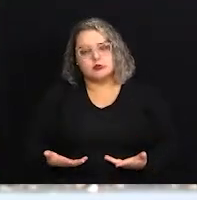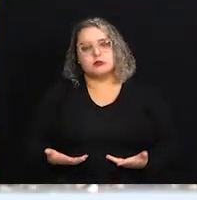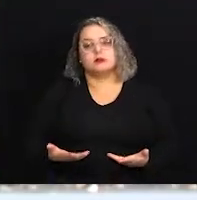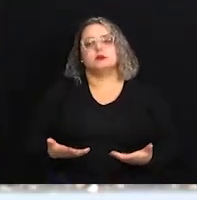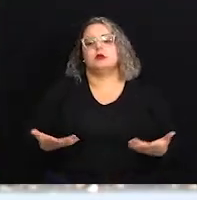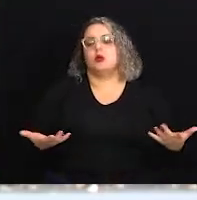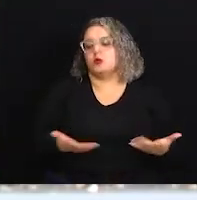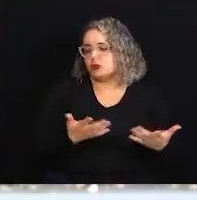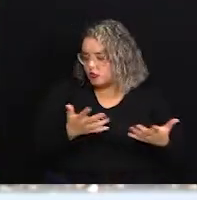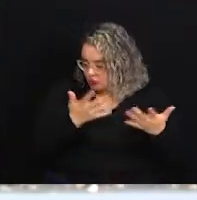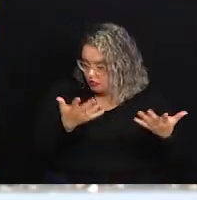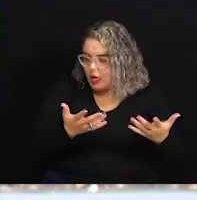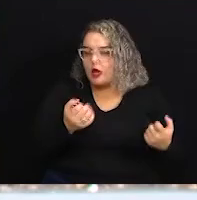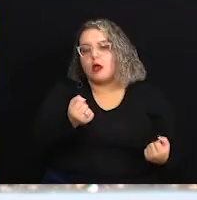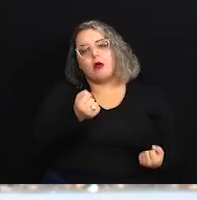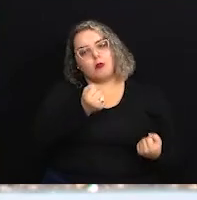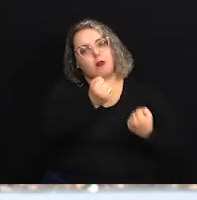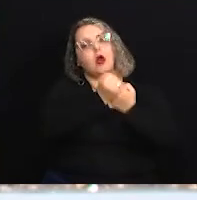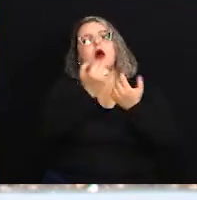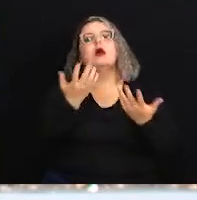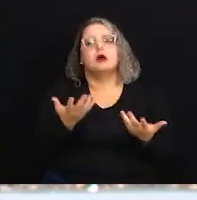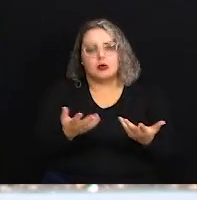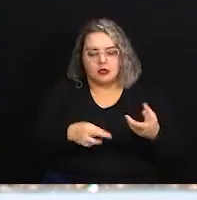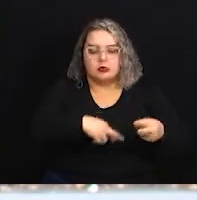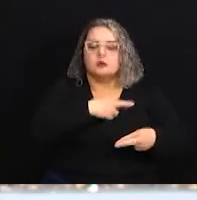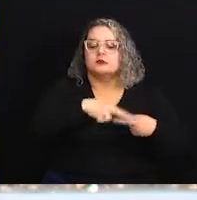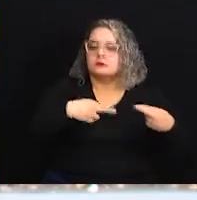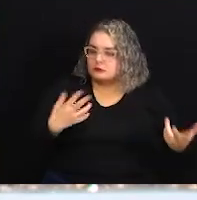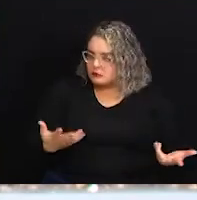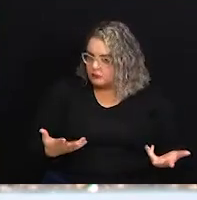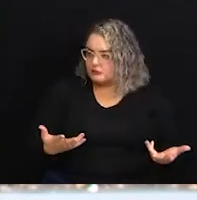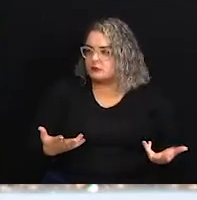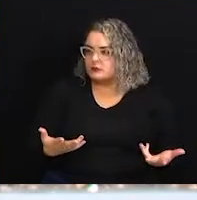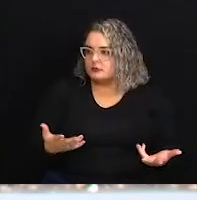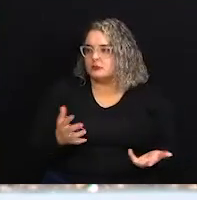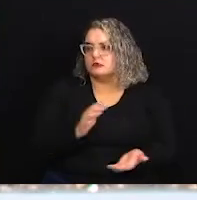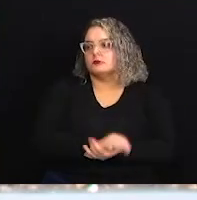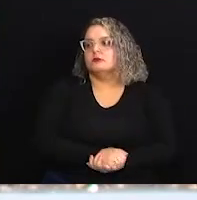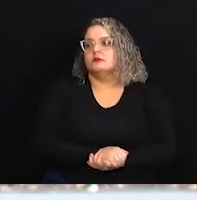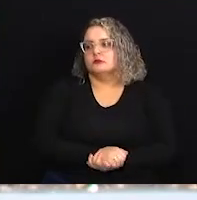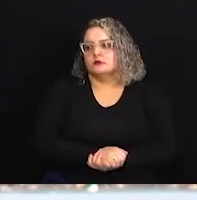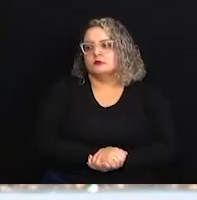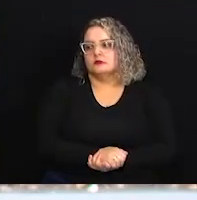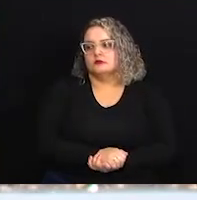forma, incentivar, apoiar a questão da reciclagem.